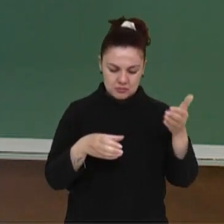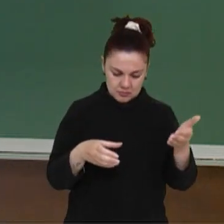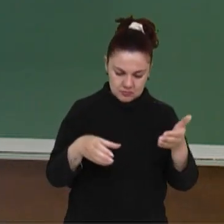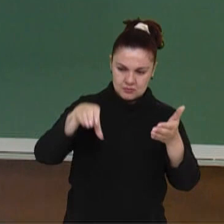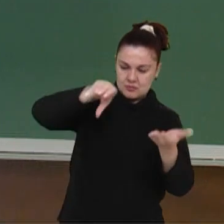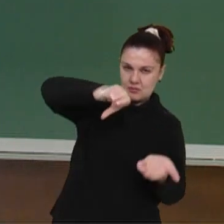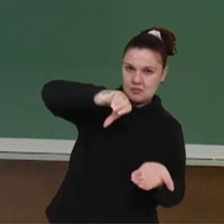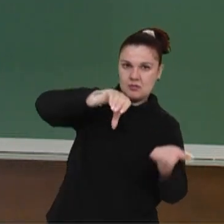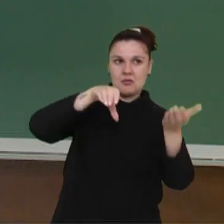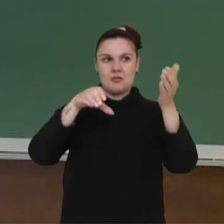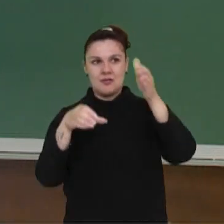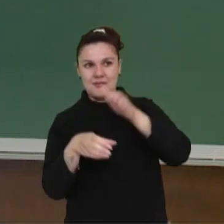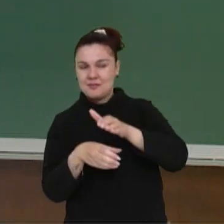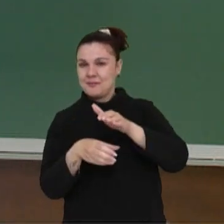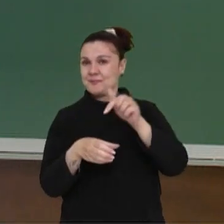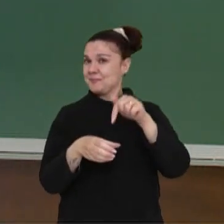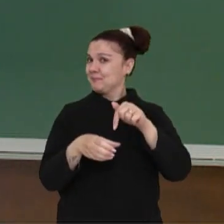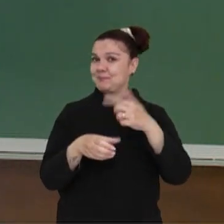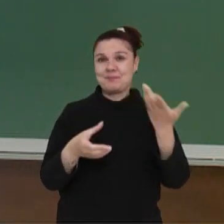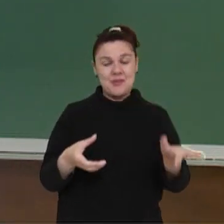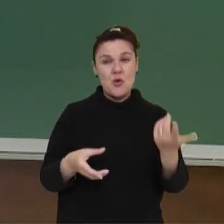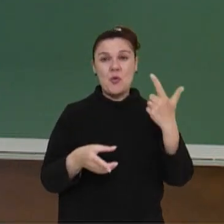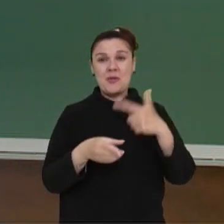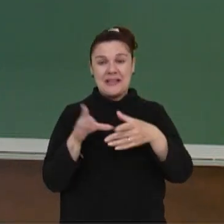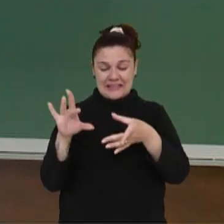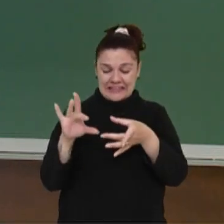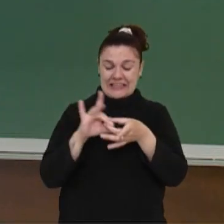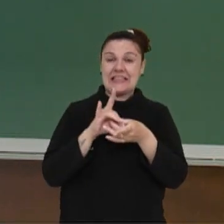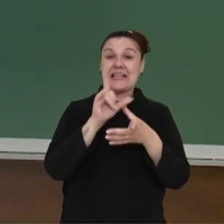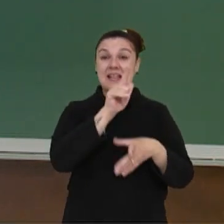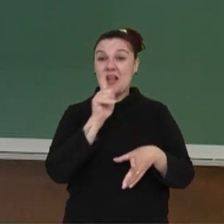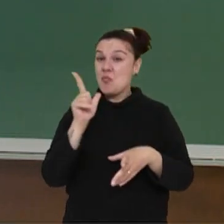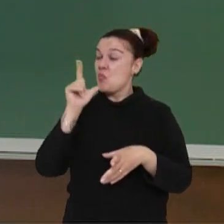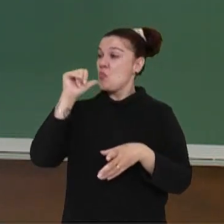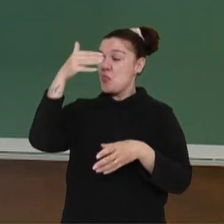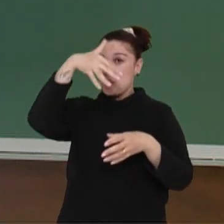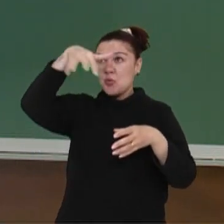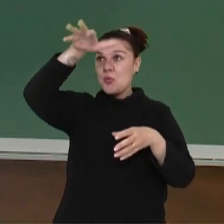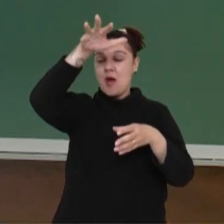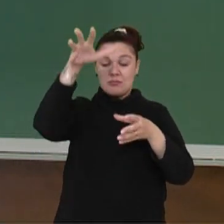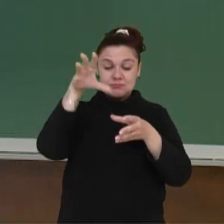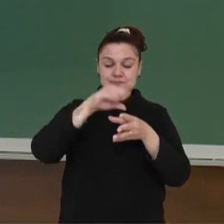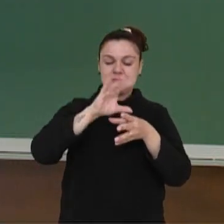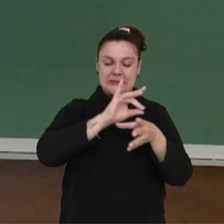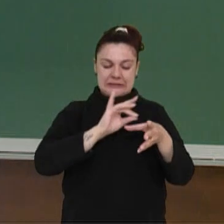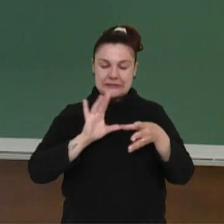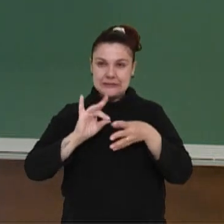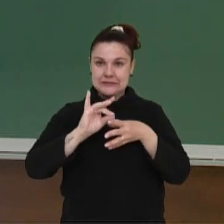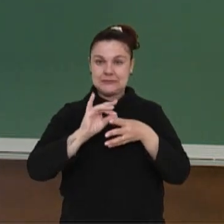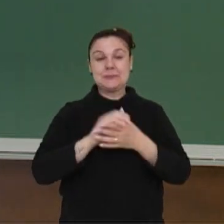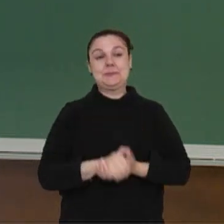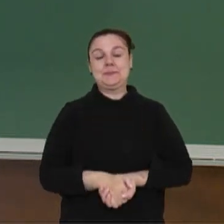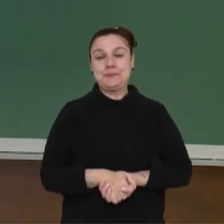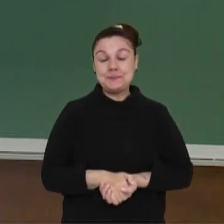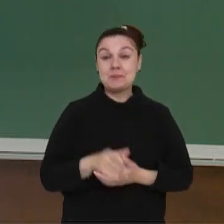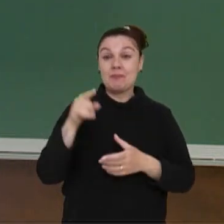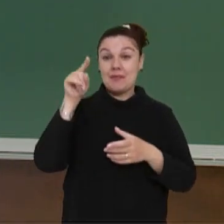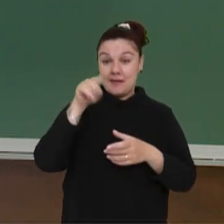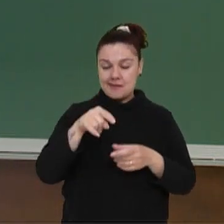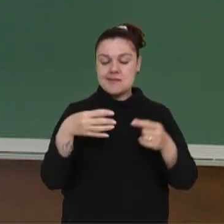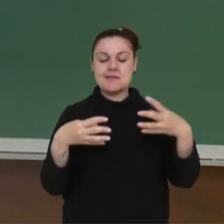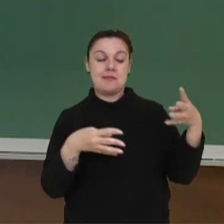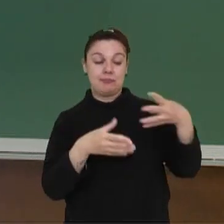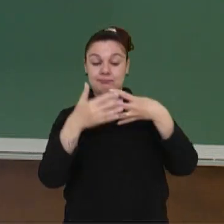vira o saleiro e o sal não sai de lá, porque ele agregou a umidade do ar e aí os grãozinhos acabam se aproximando. Esse